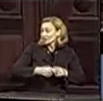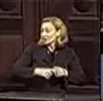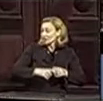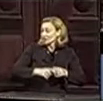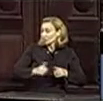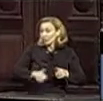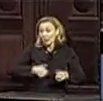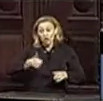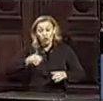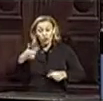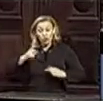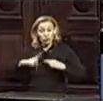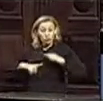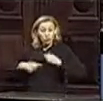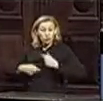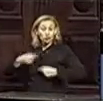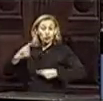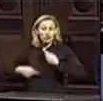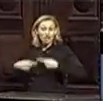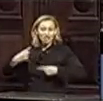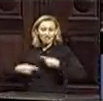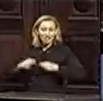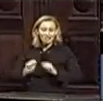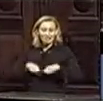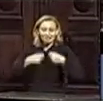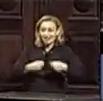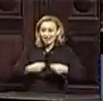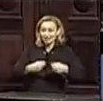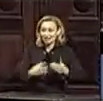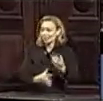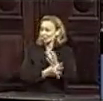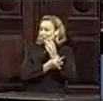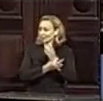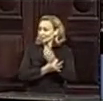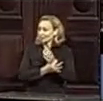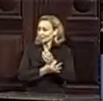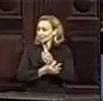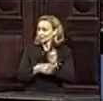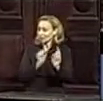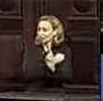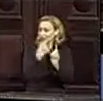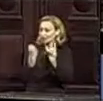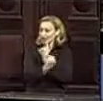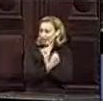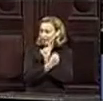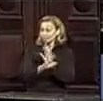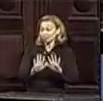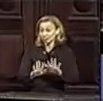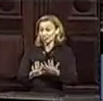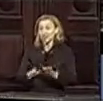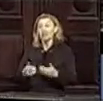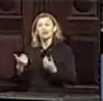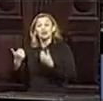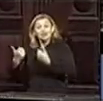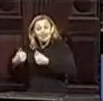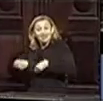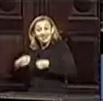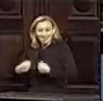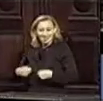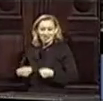pública que desse segurança e tranquilidade à população. Ele deveria ler a